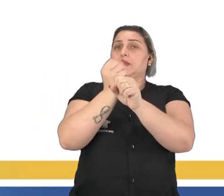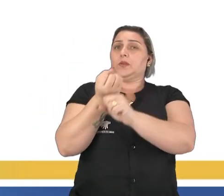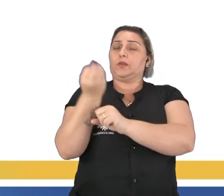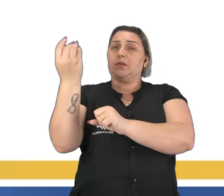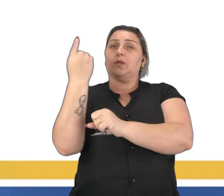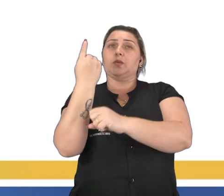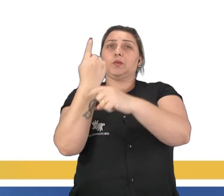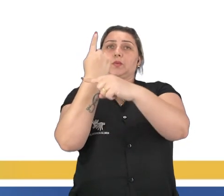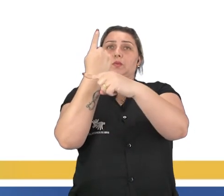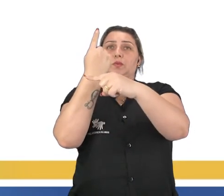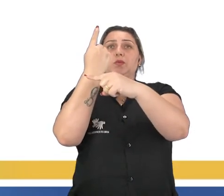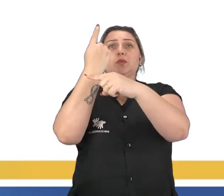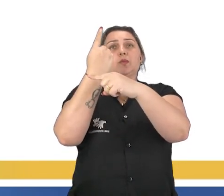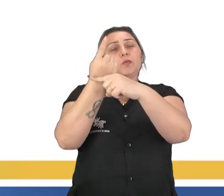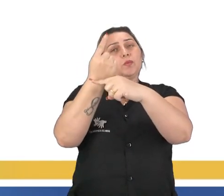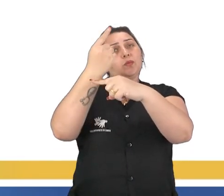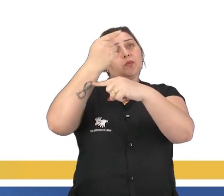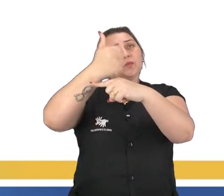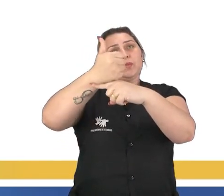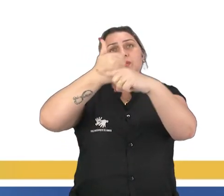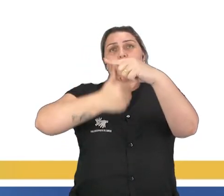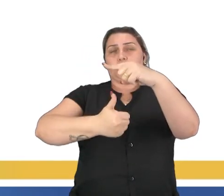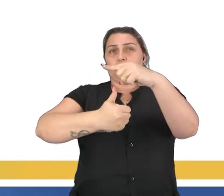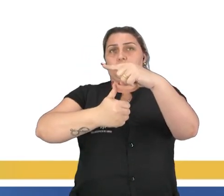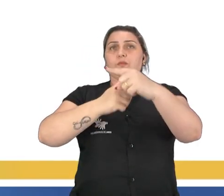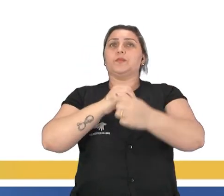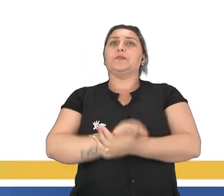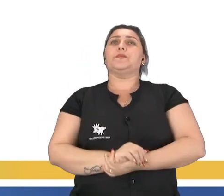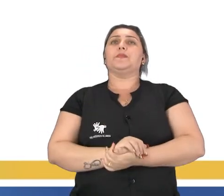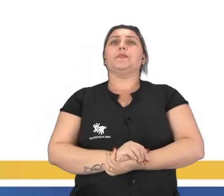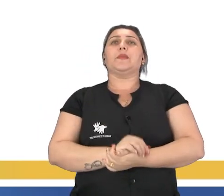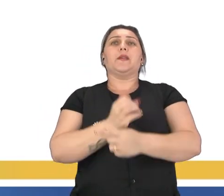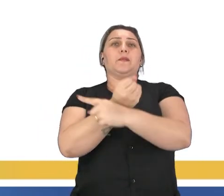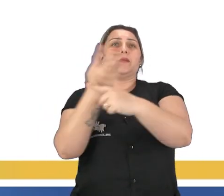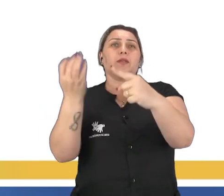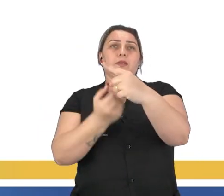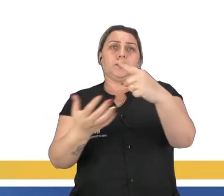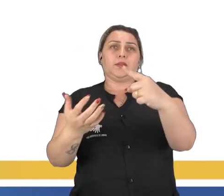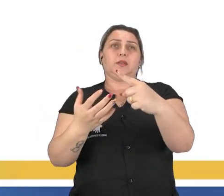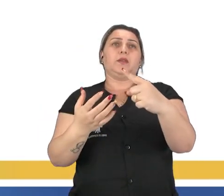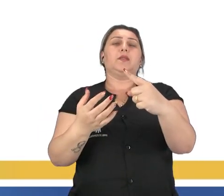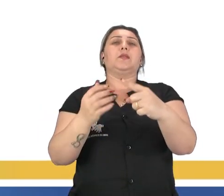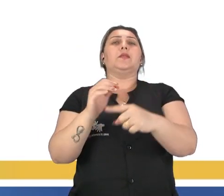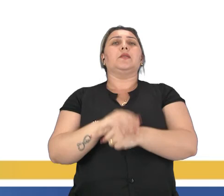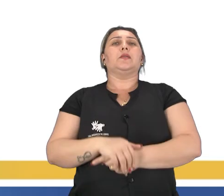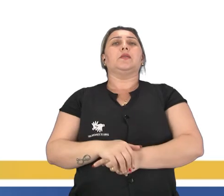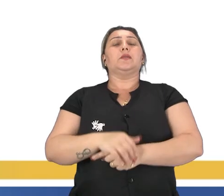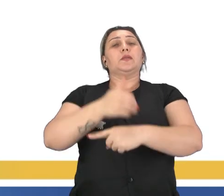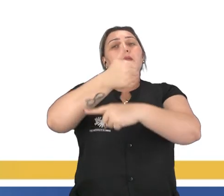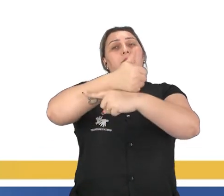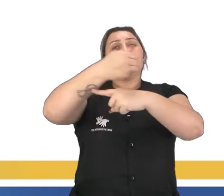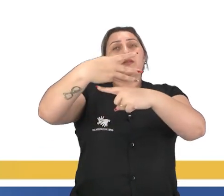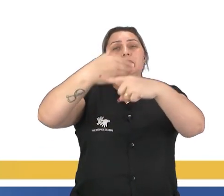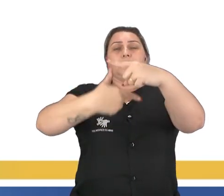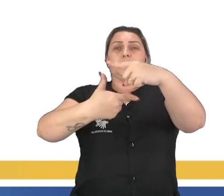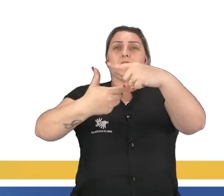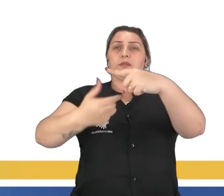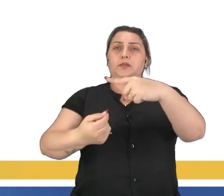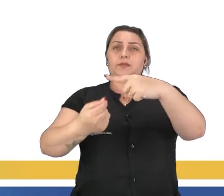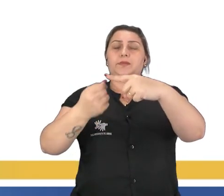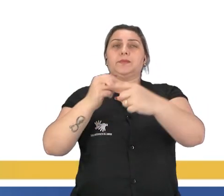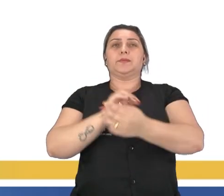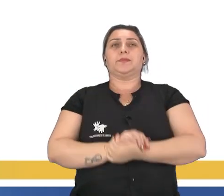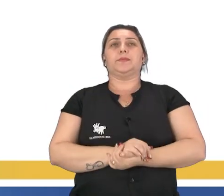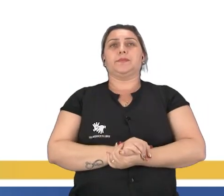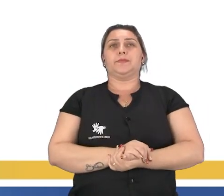1 inteiro, ou outra maneira que eu posso escrever é 1 sobre 1, e a fração desse percurso percorrida